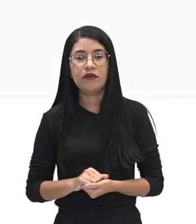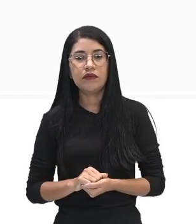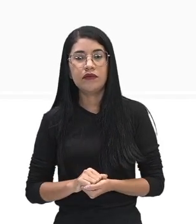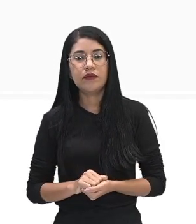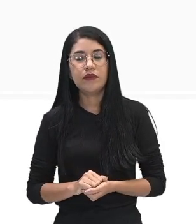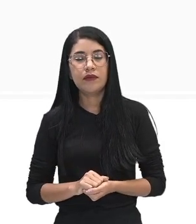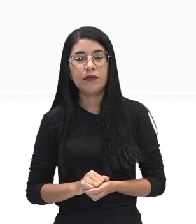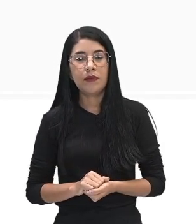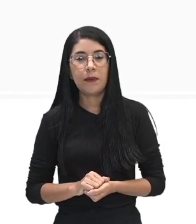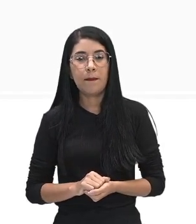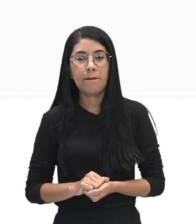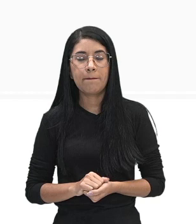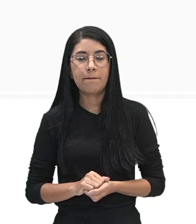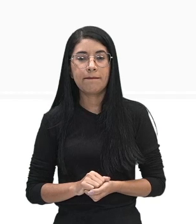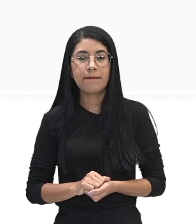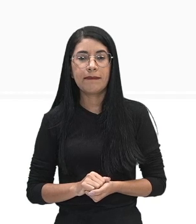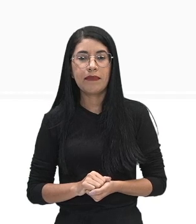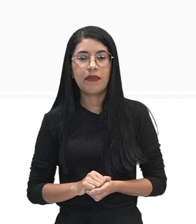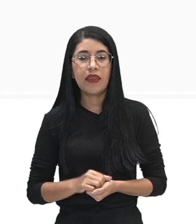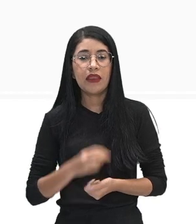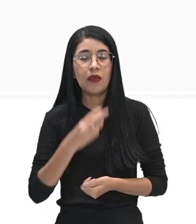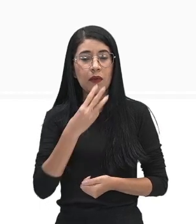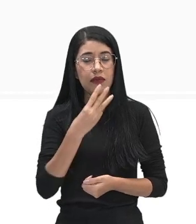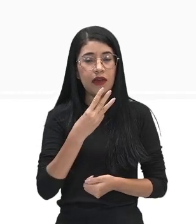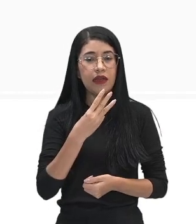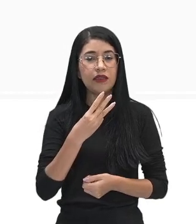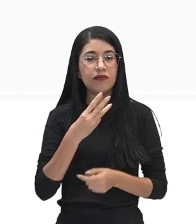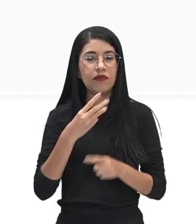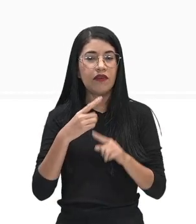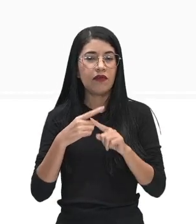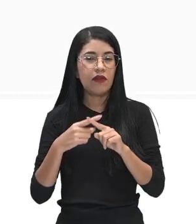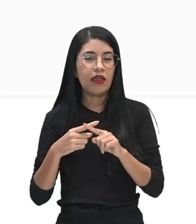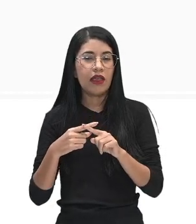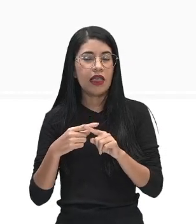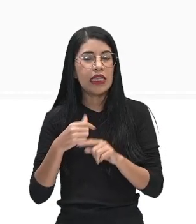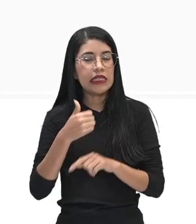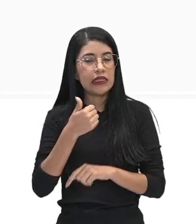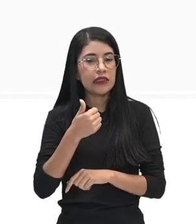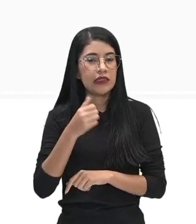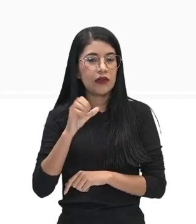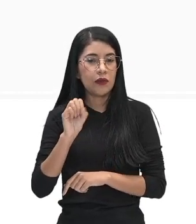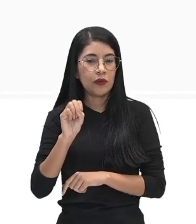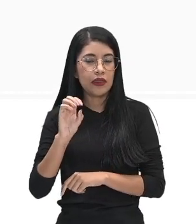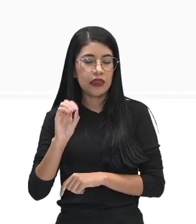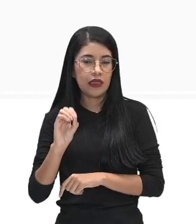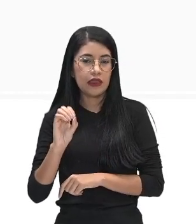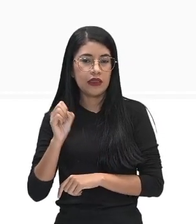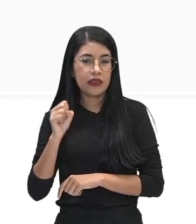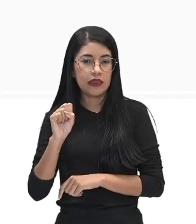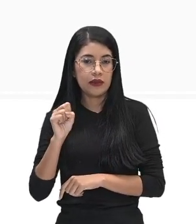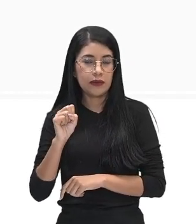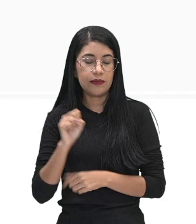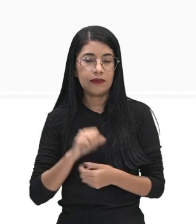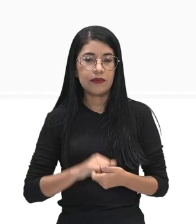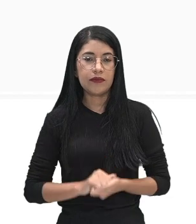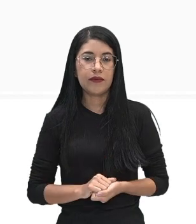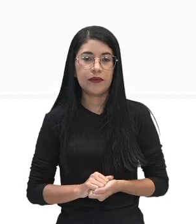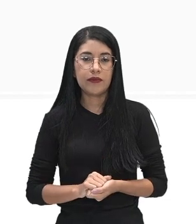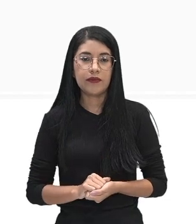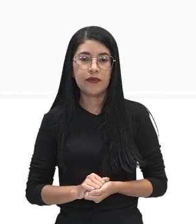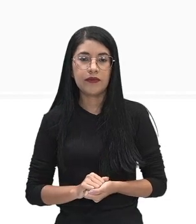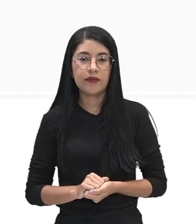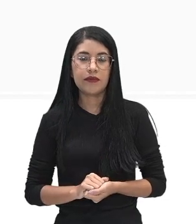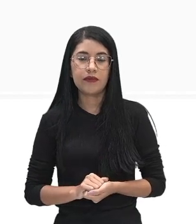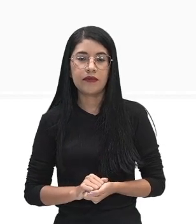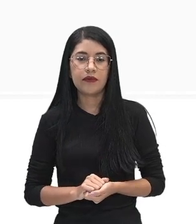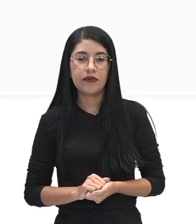Você deve saber. Então, 3 minutos é a mesma coisa que 180 segundos. E o